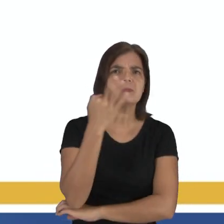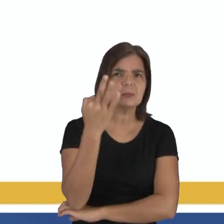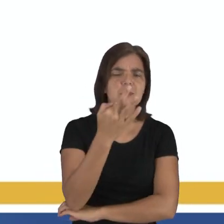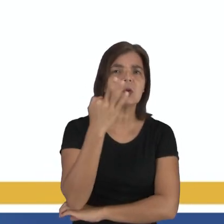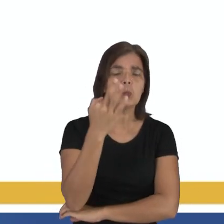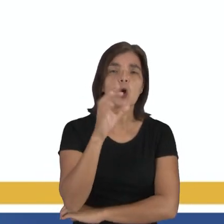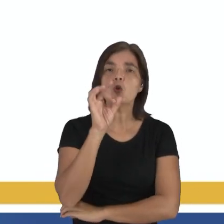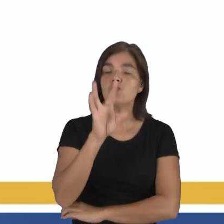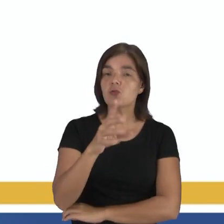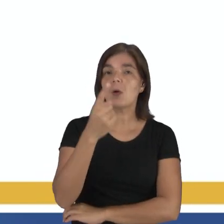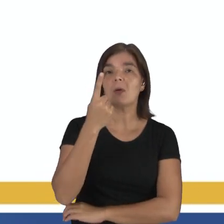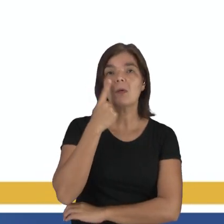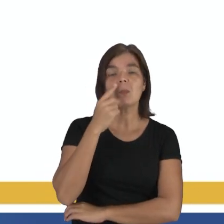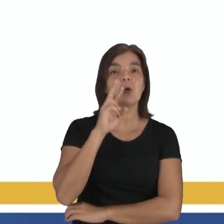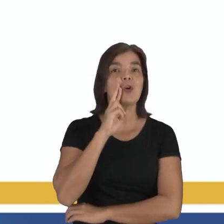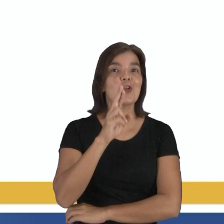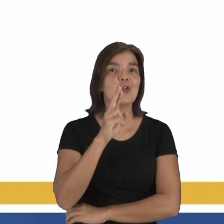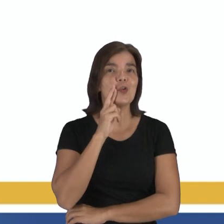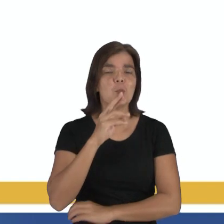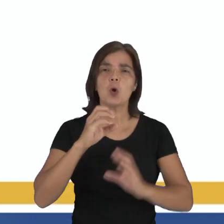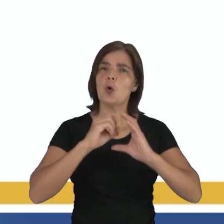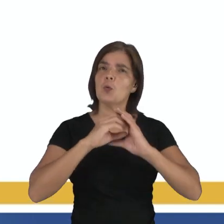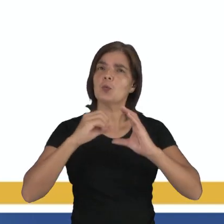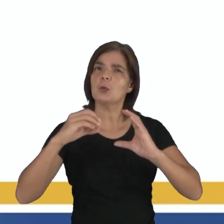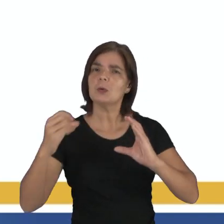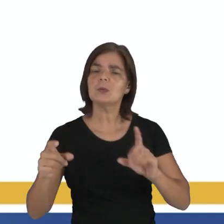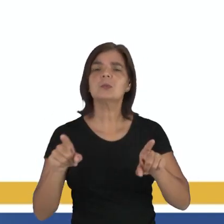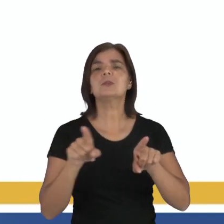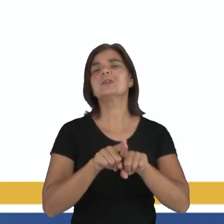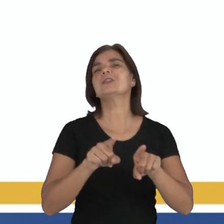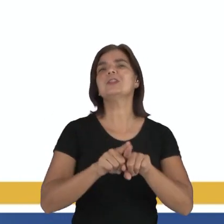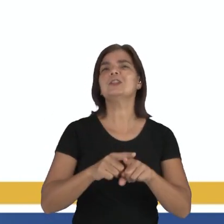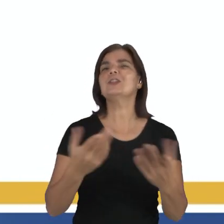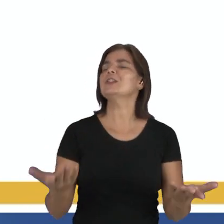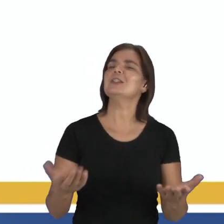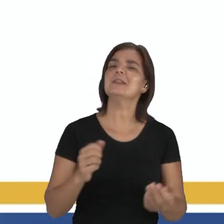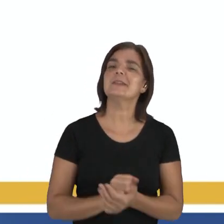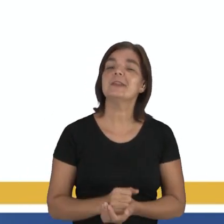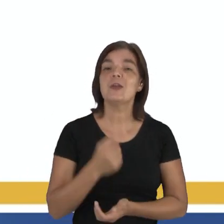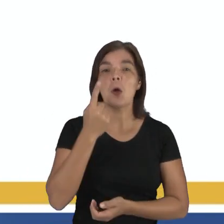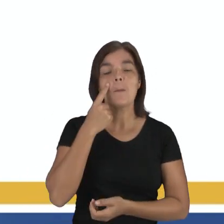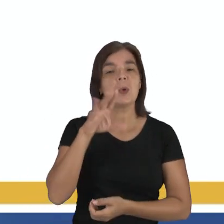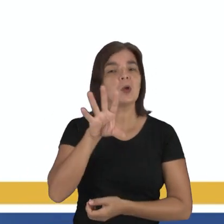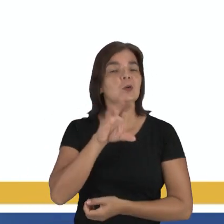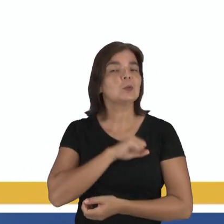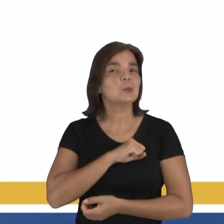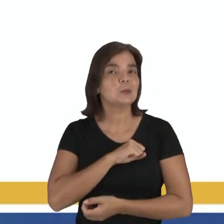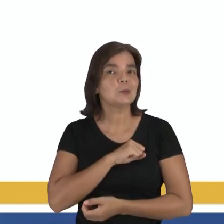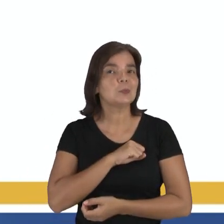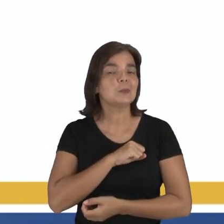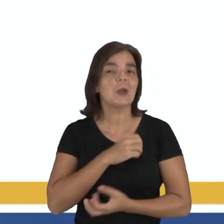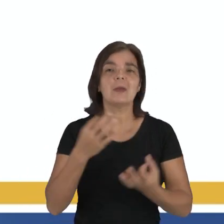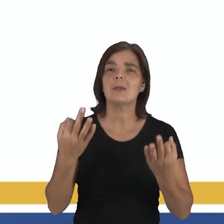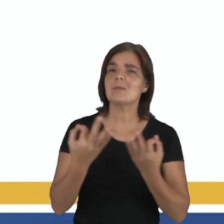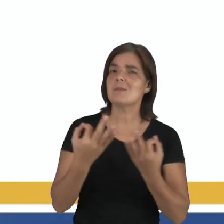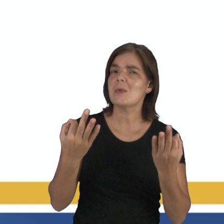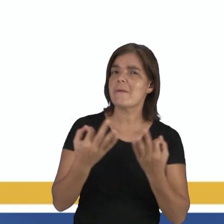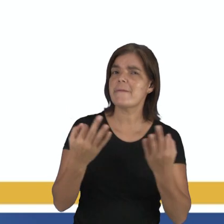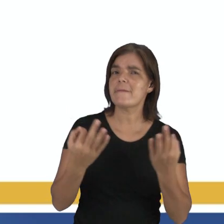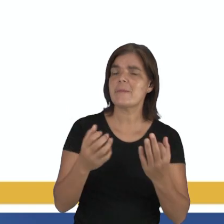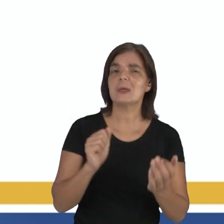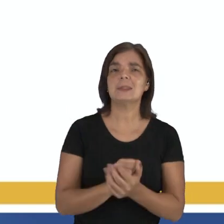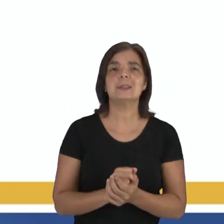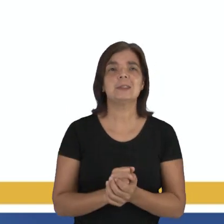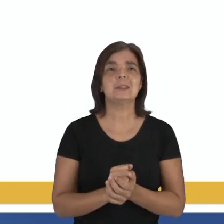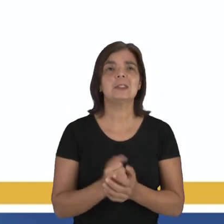formais só pelo fato de responder com emojis, de maneira descontraída, chamar de meu amor, perfeito, pontos